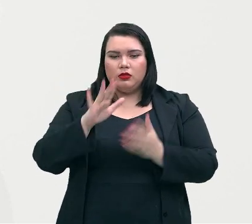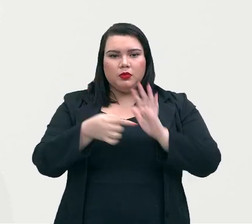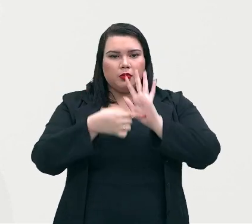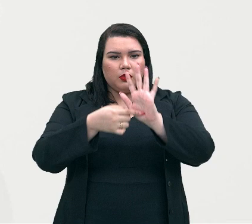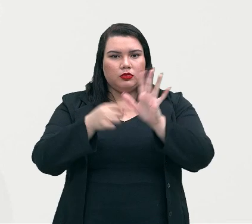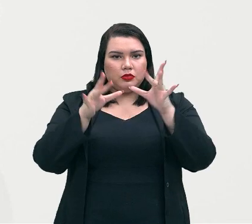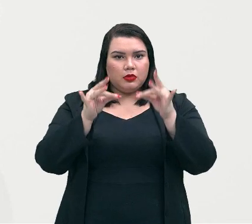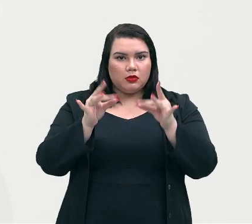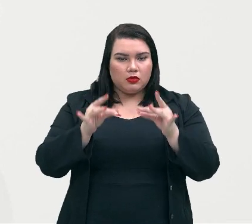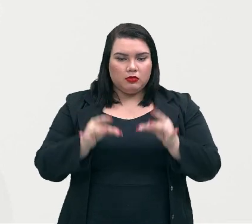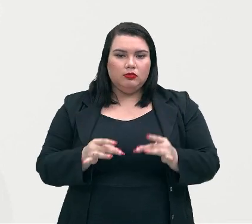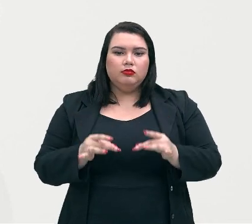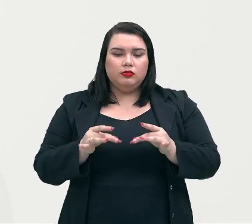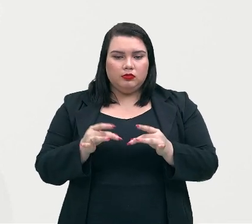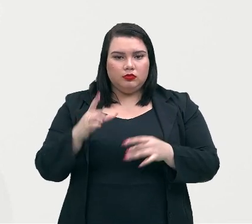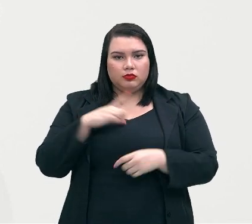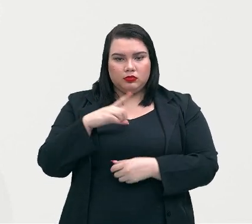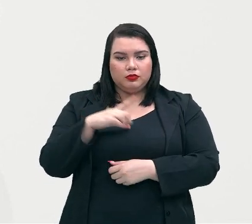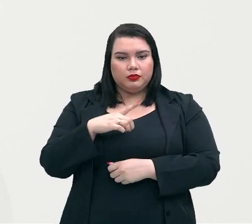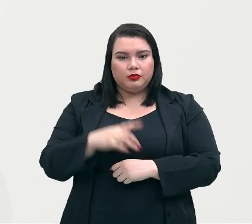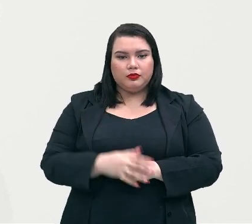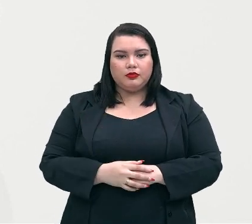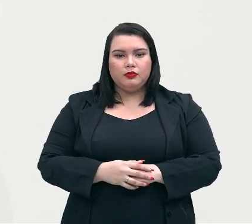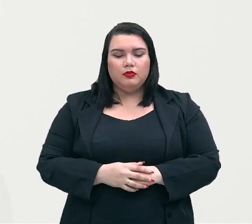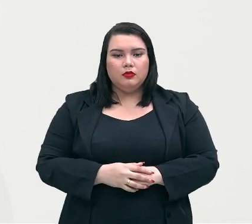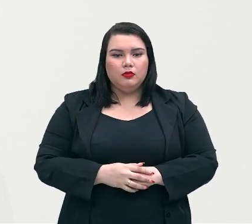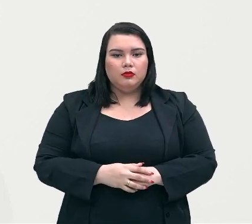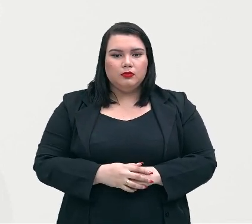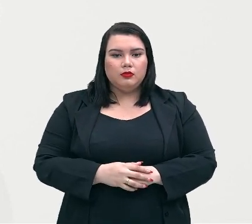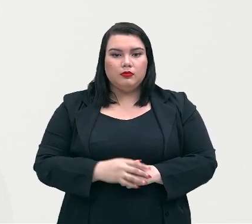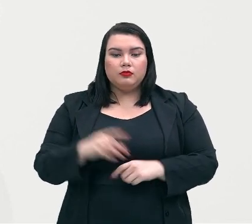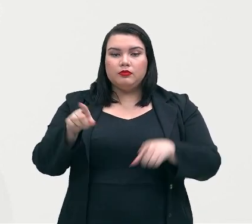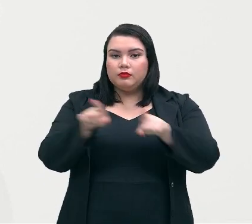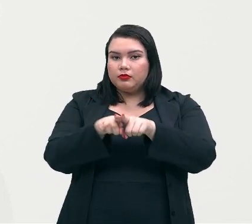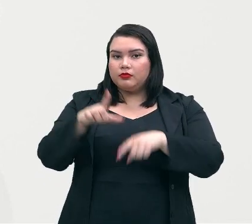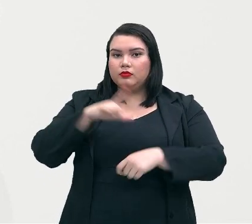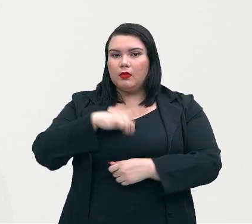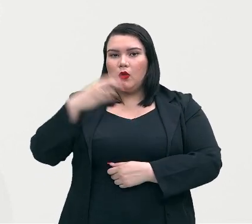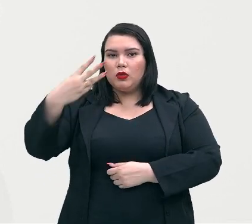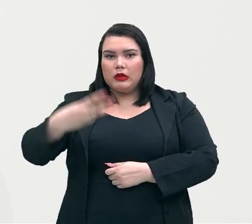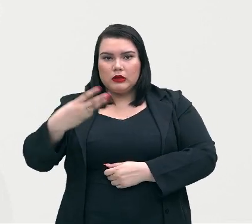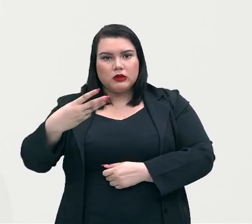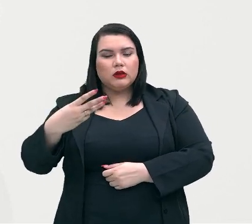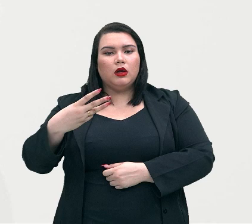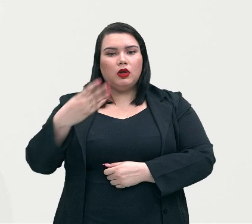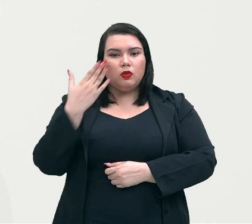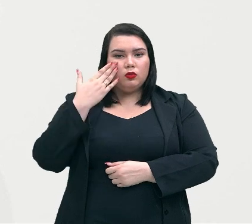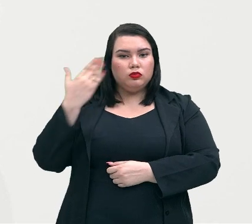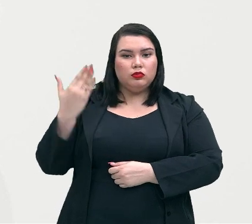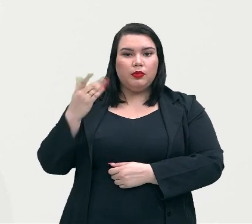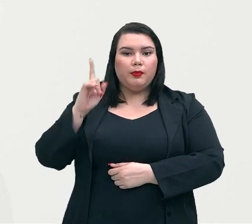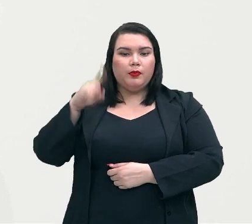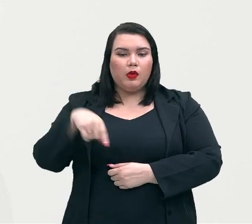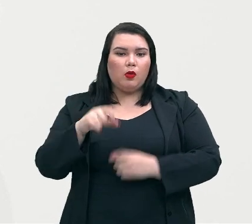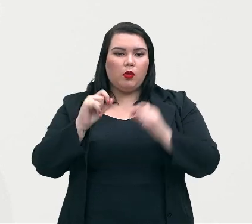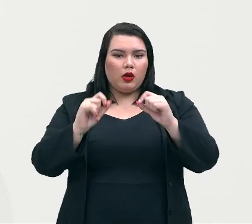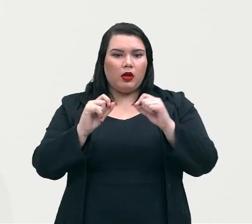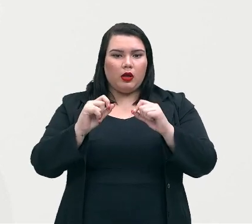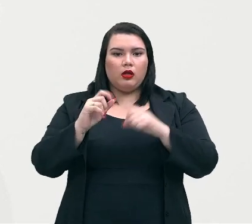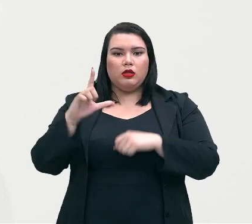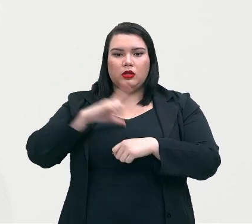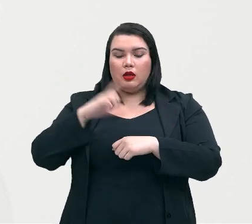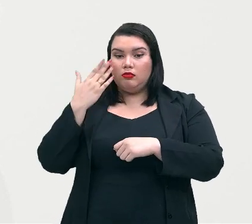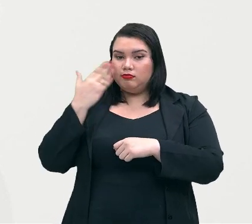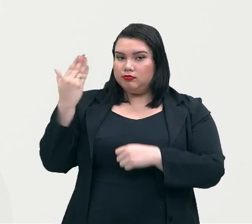formando com a união de 2 rios, né? Aí da primeira ordem. E a terceira ordem, gente, já vai ser o maior, tá? Onde